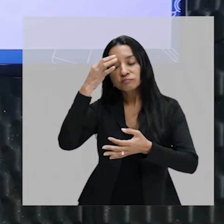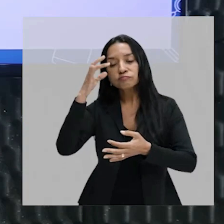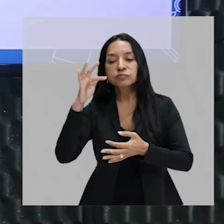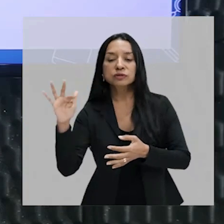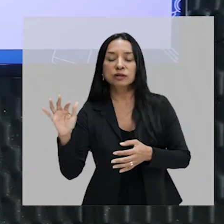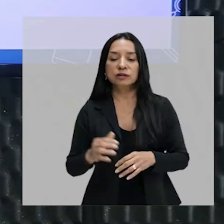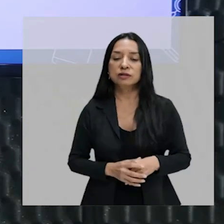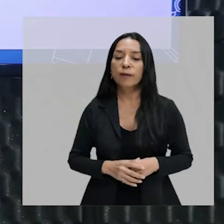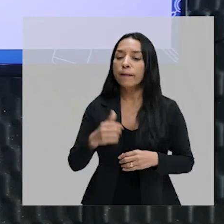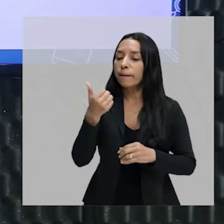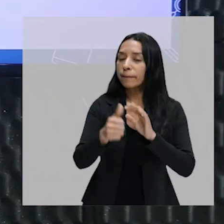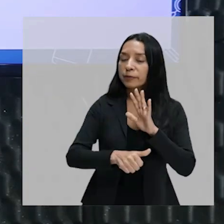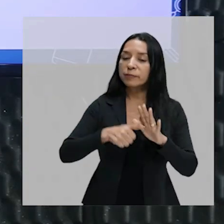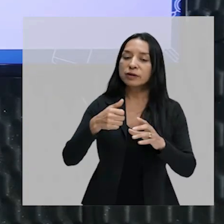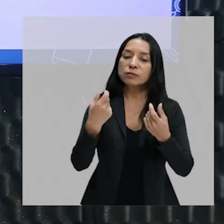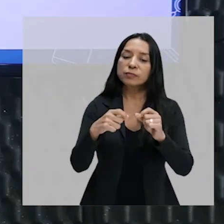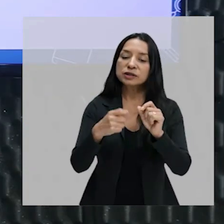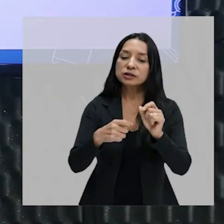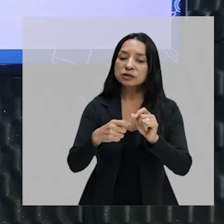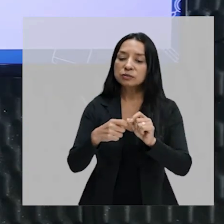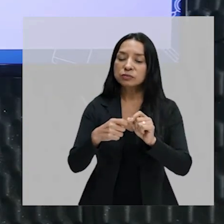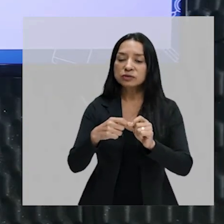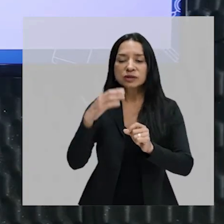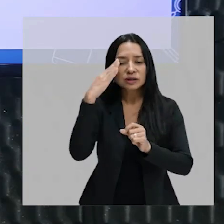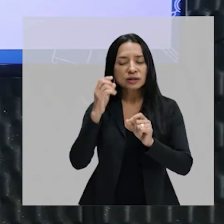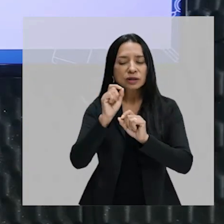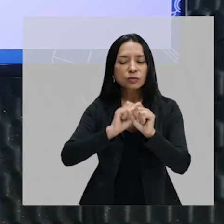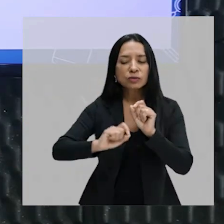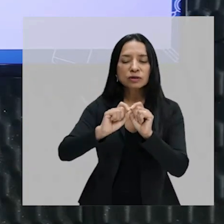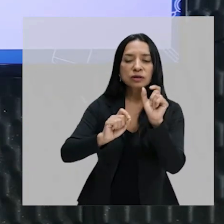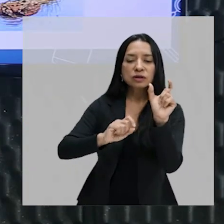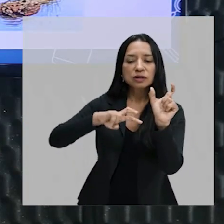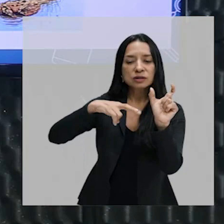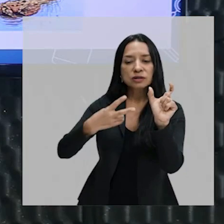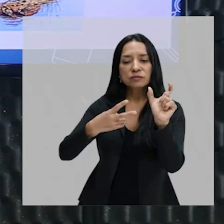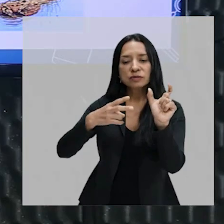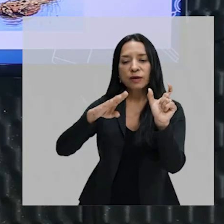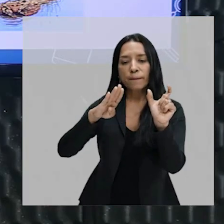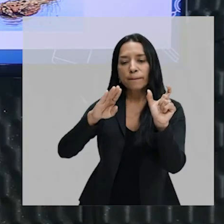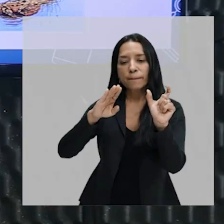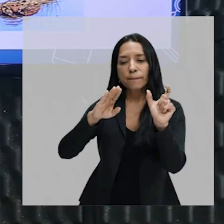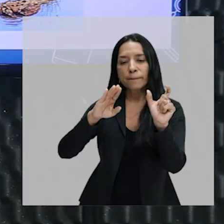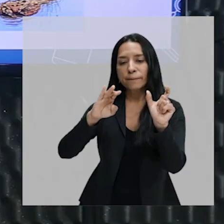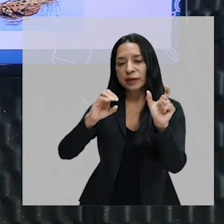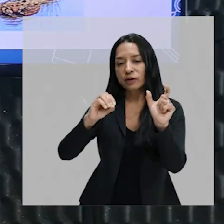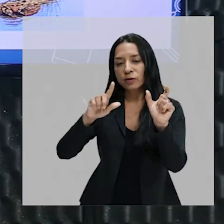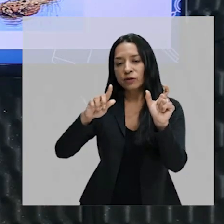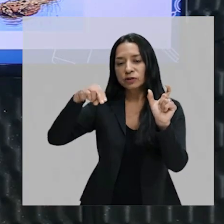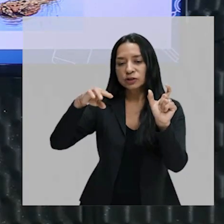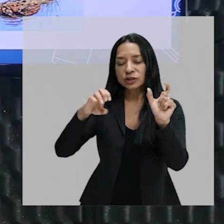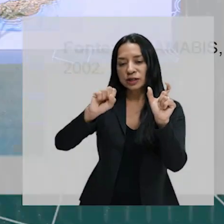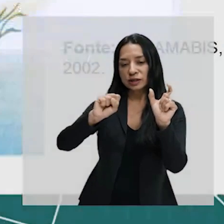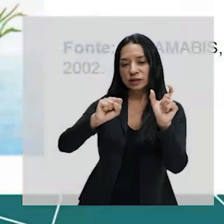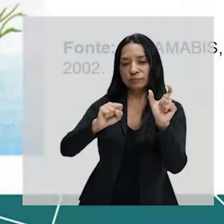coisa pessoal nós temos que entender o que que significa a palavra biogênese e a palavra abiogênese bem